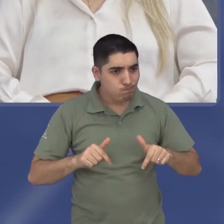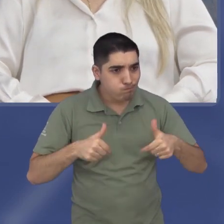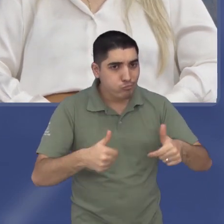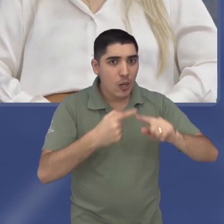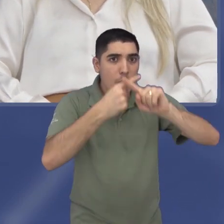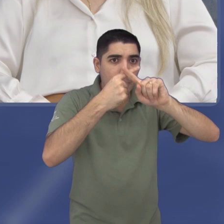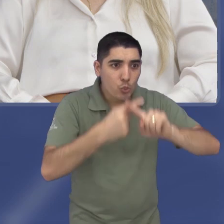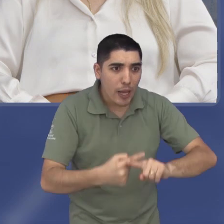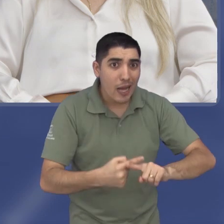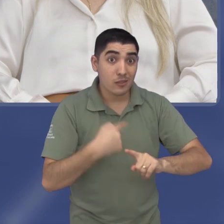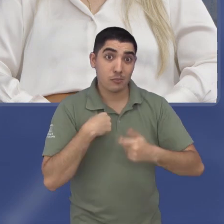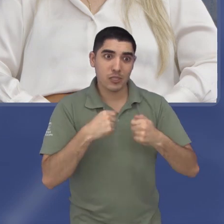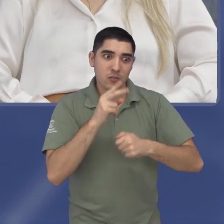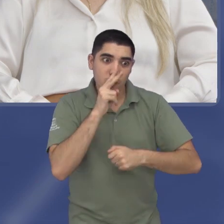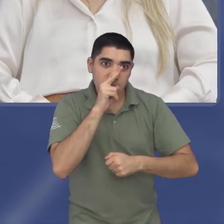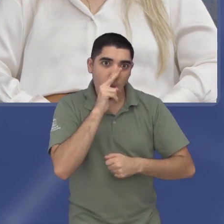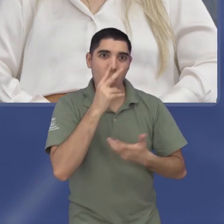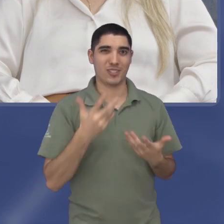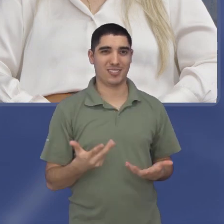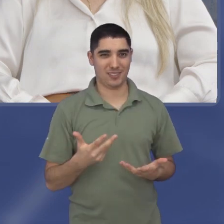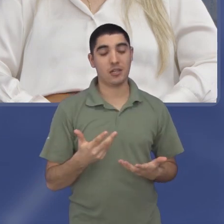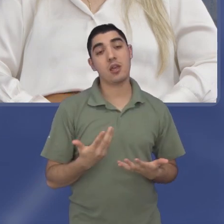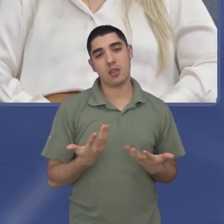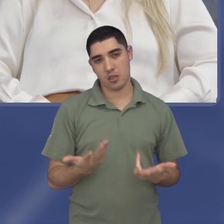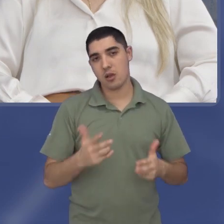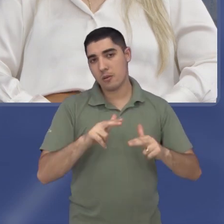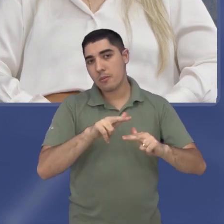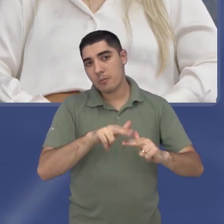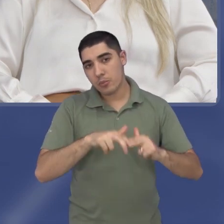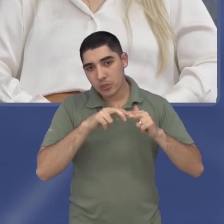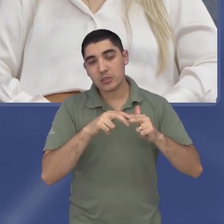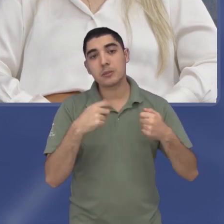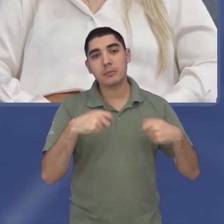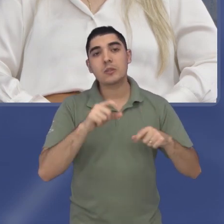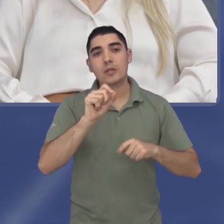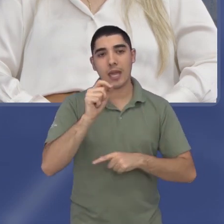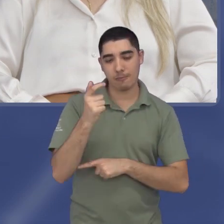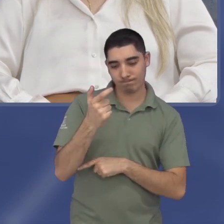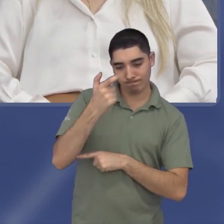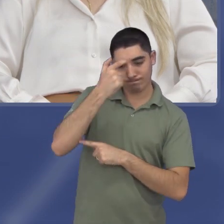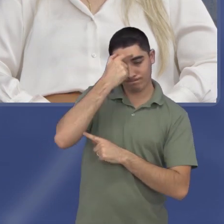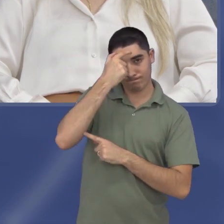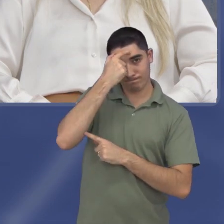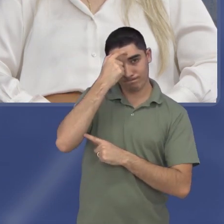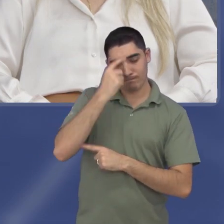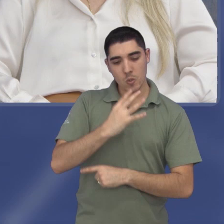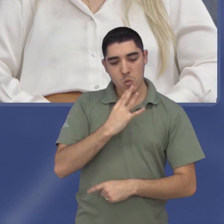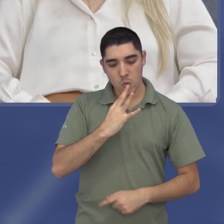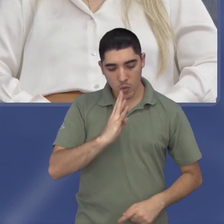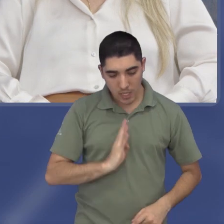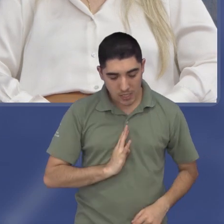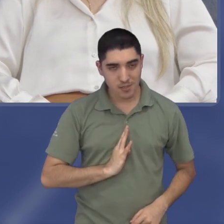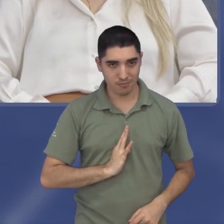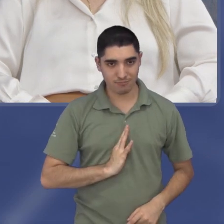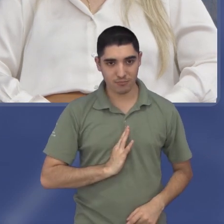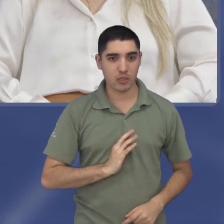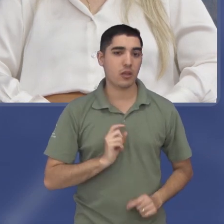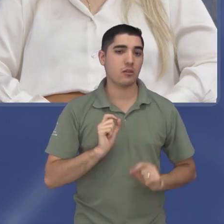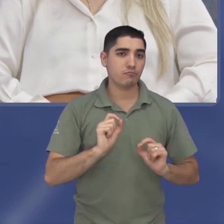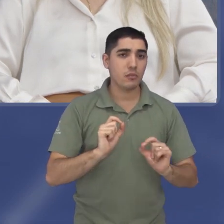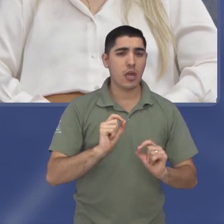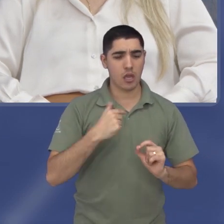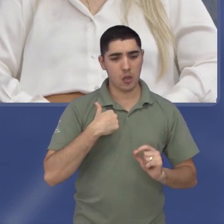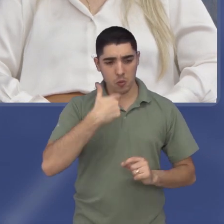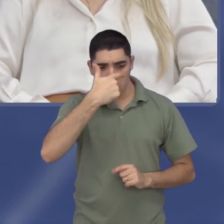trabalho que ele tem, né? E para isso a gente precisa dessa autoconsciência sobre o estado psíquico, né? Estou estressado, não